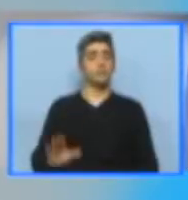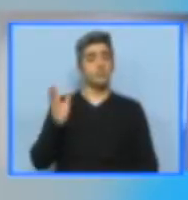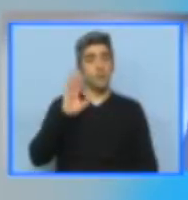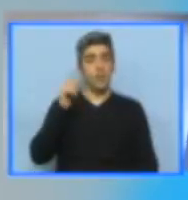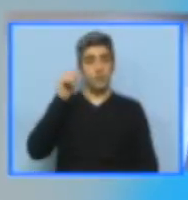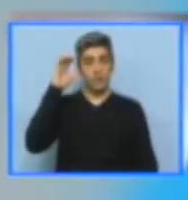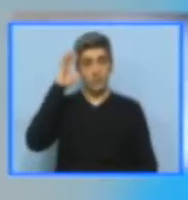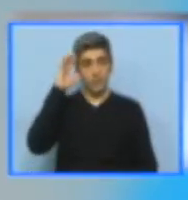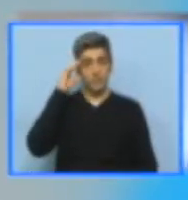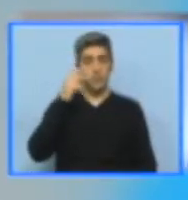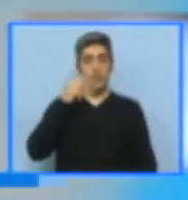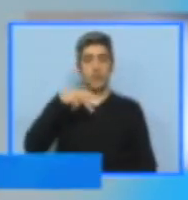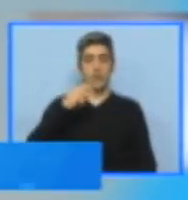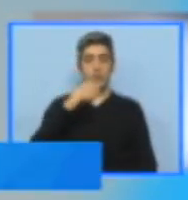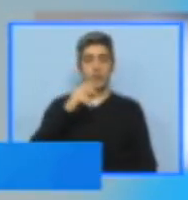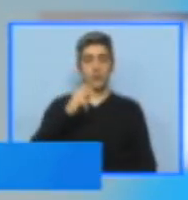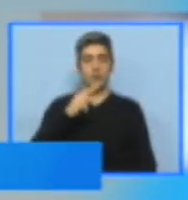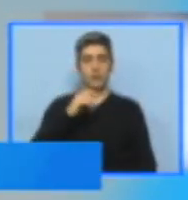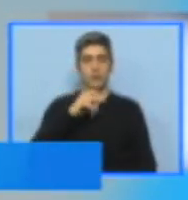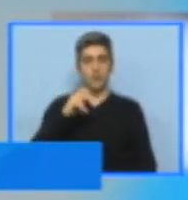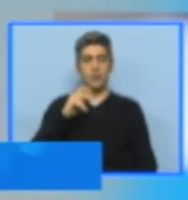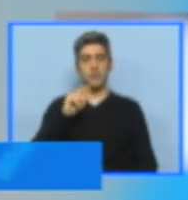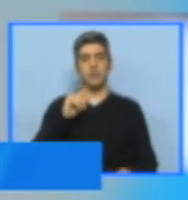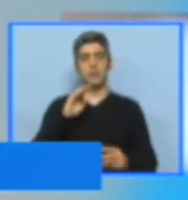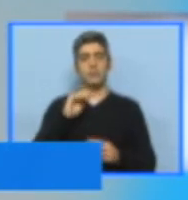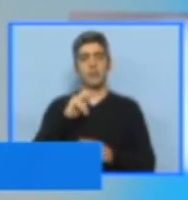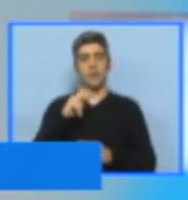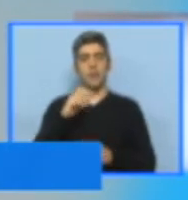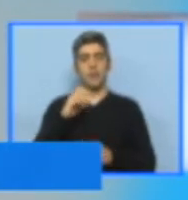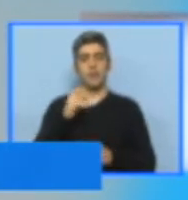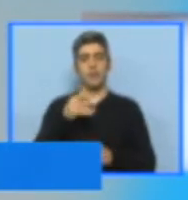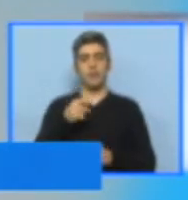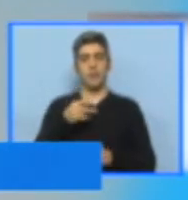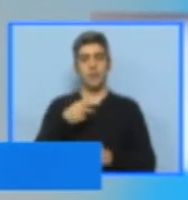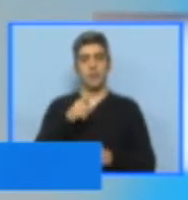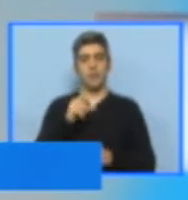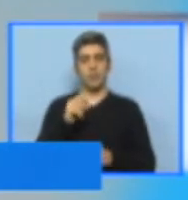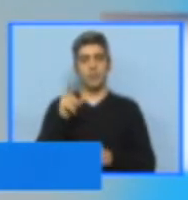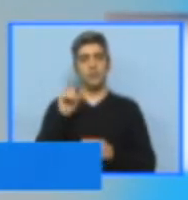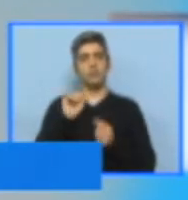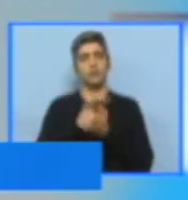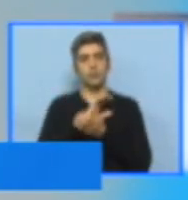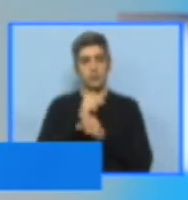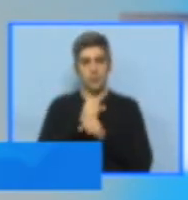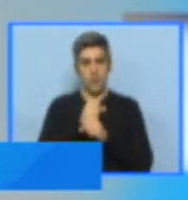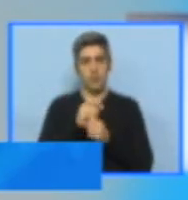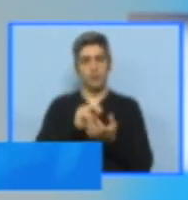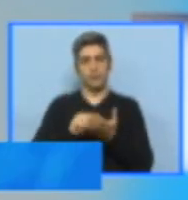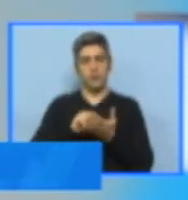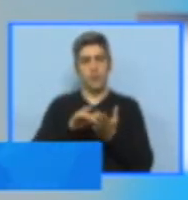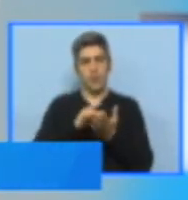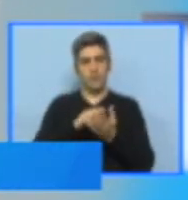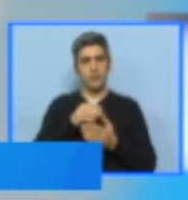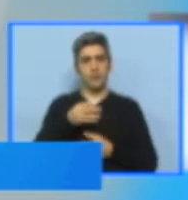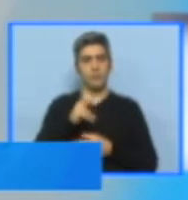Olá, boa tarde. Ana Catarina André e Sara Capelo são jornalistas e escreveram o livro Peregrinos. Estão hoje connosco e já